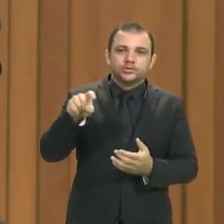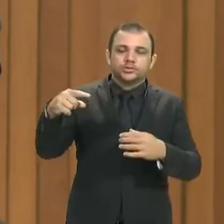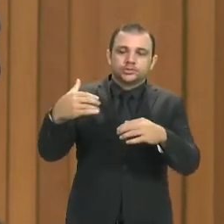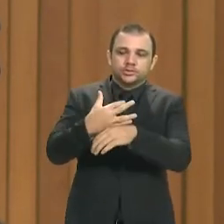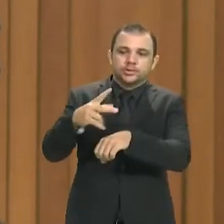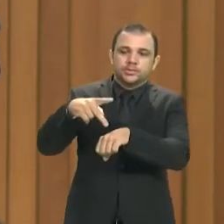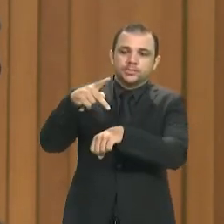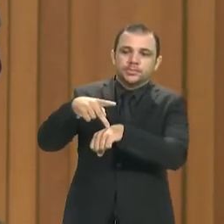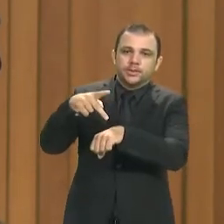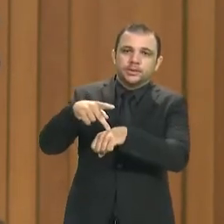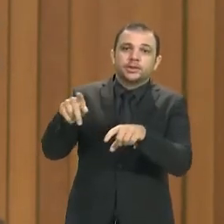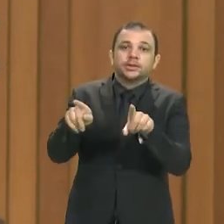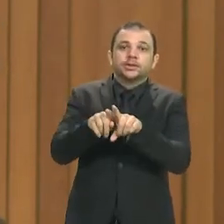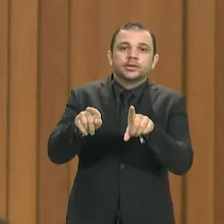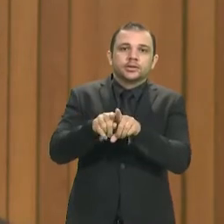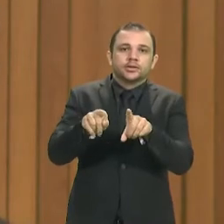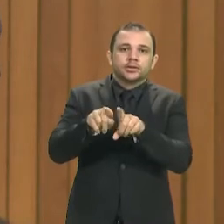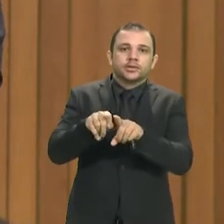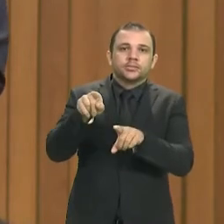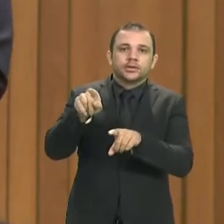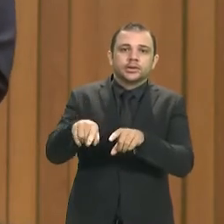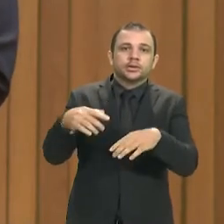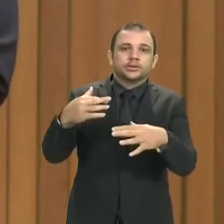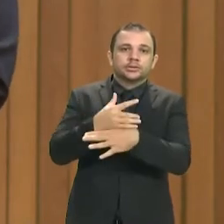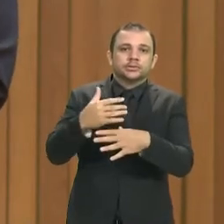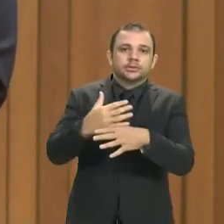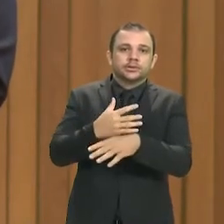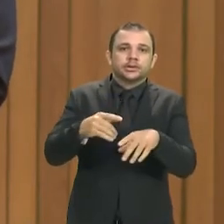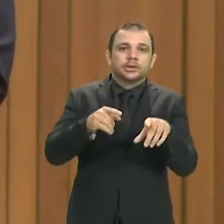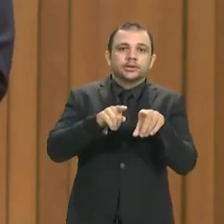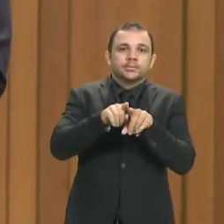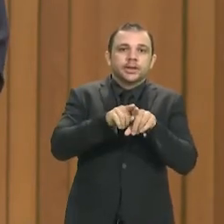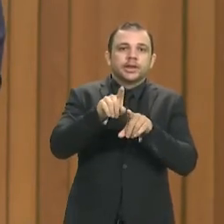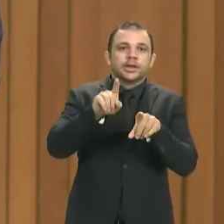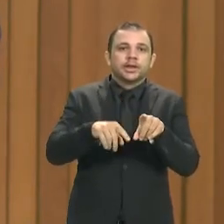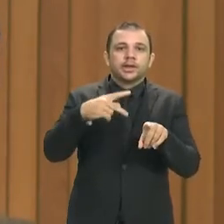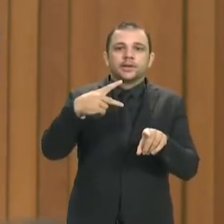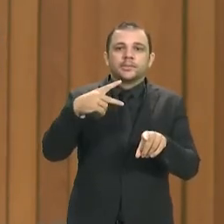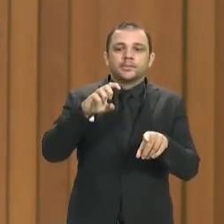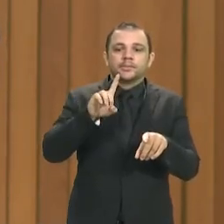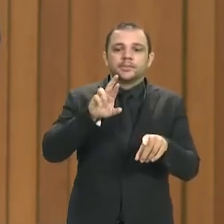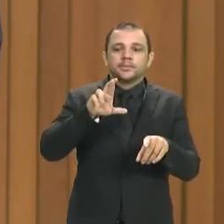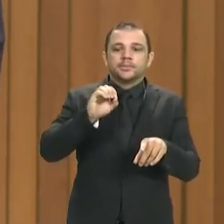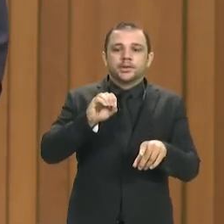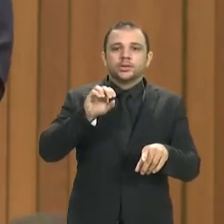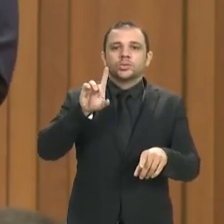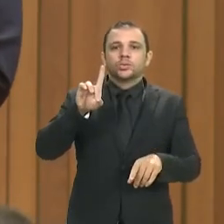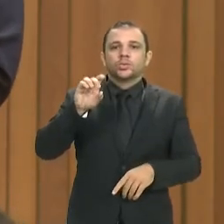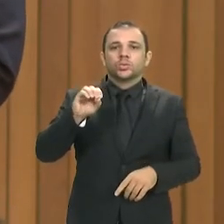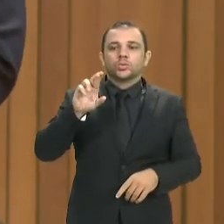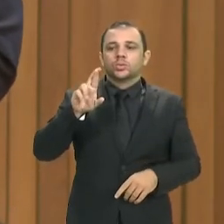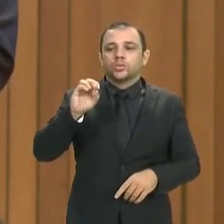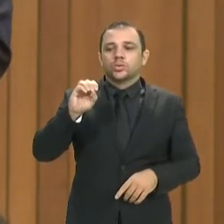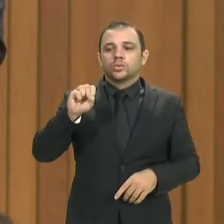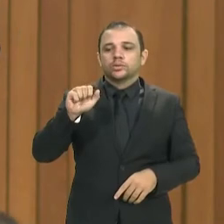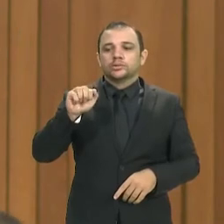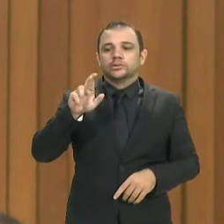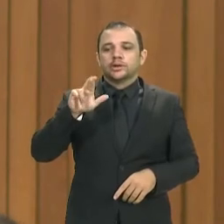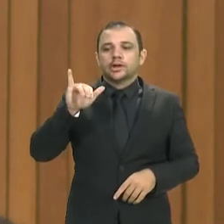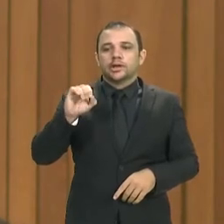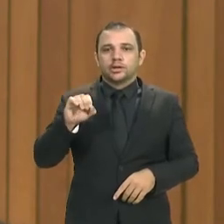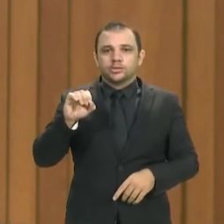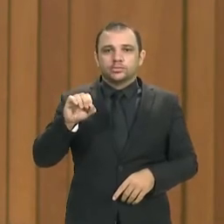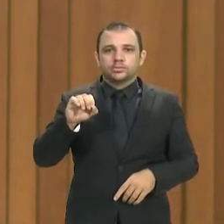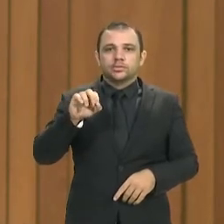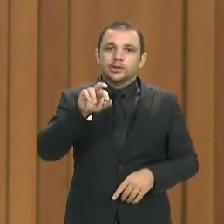cidade irmã, Vinícius, cidade de Pedro do Rosário, ali, irmã da Baixada, irmã do